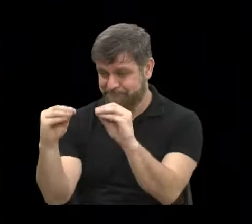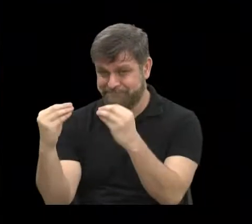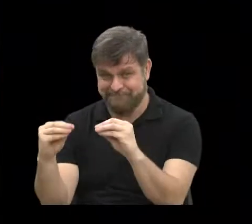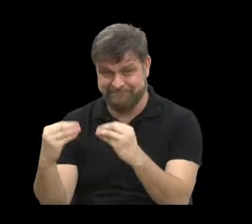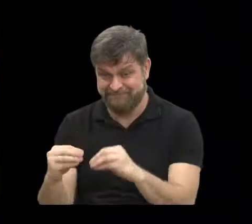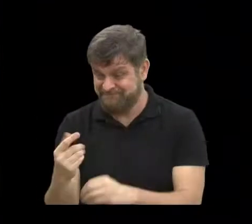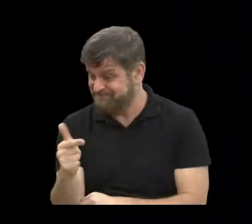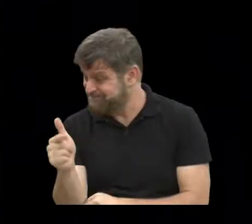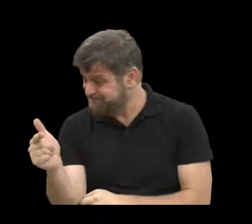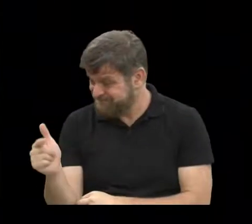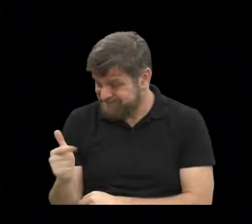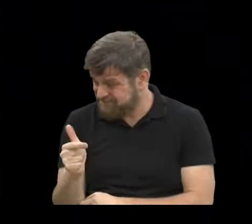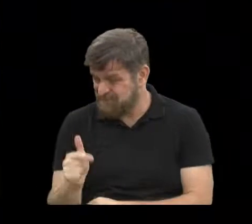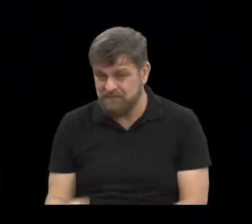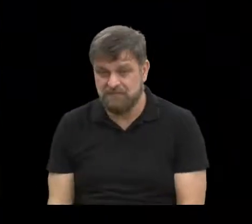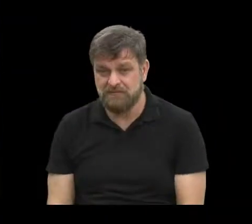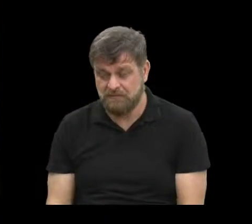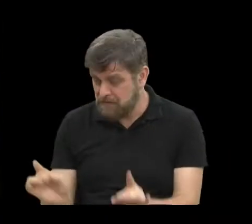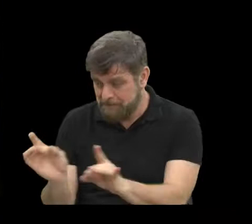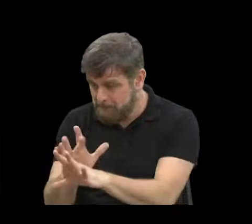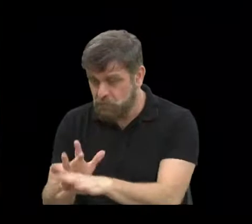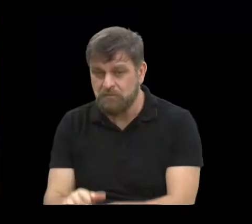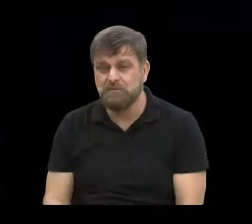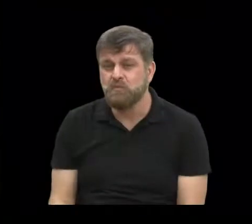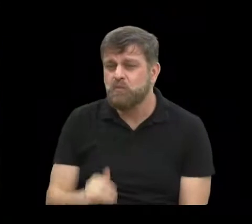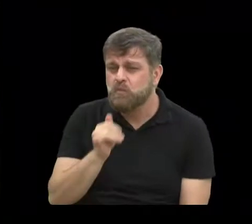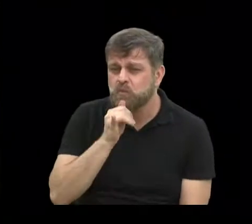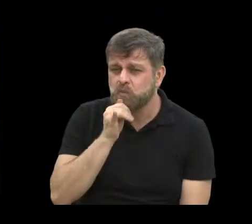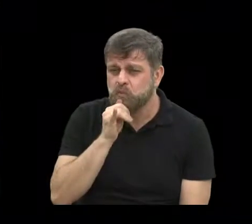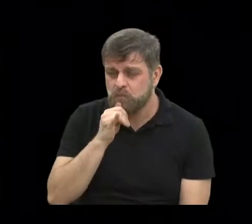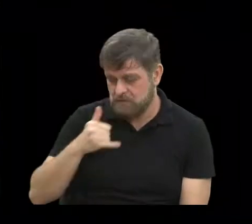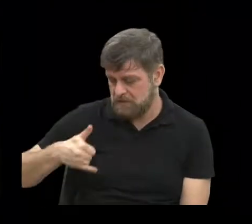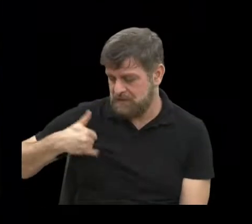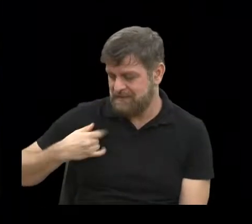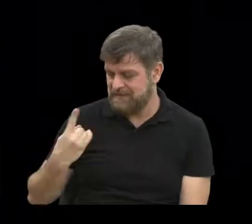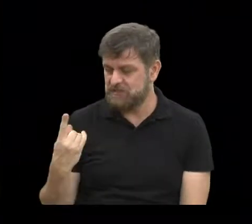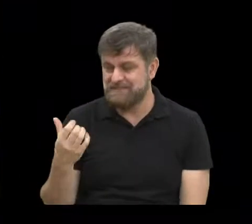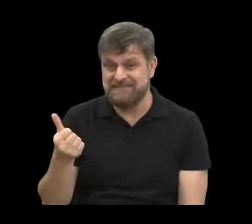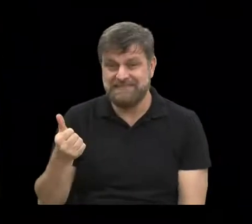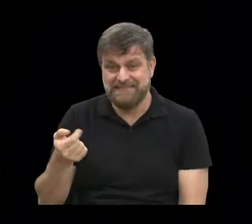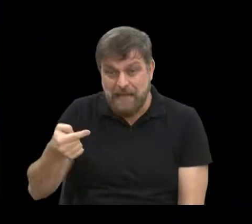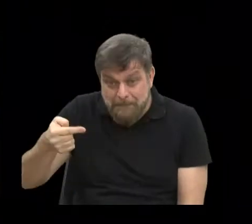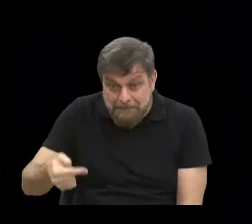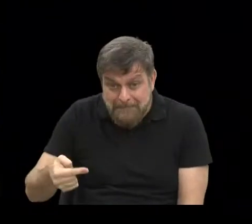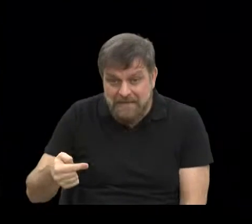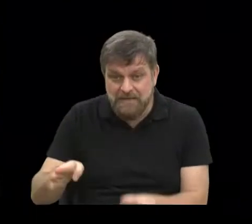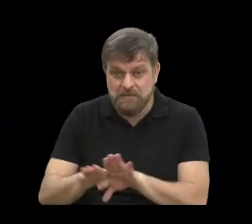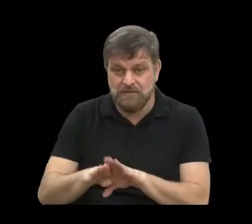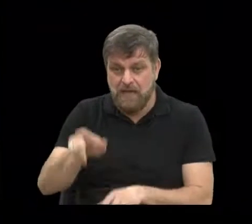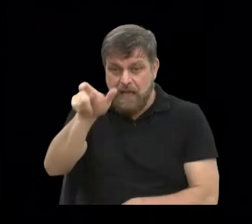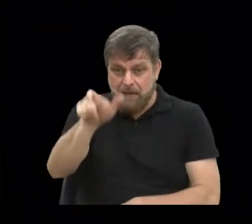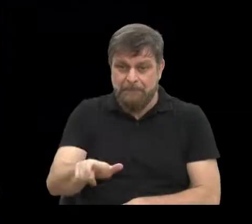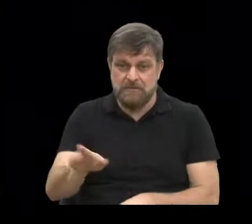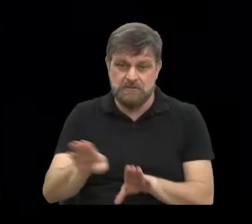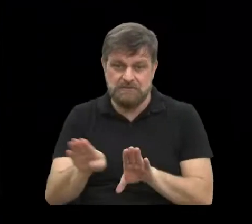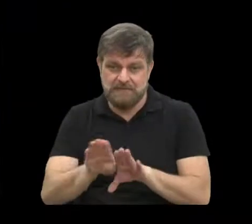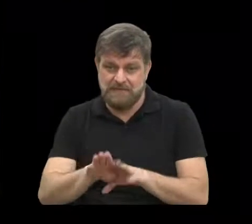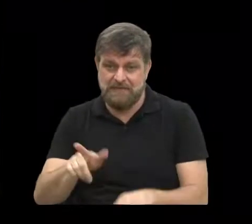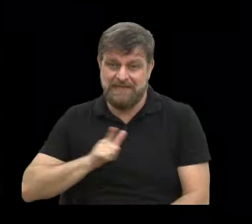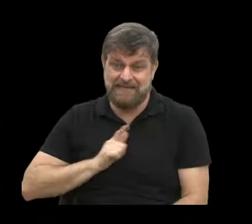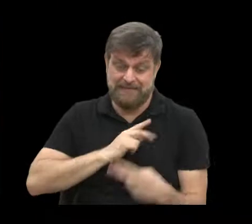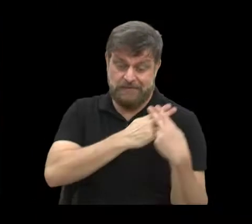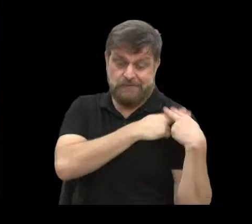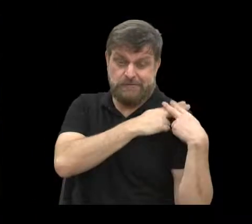da pessoa, que são menores de 16 anos ou pessoas interditadas total ou